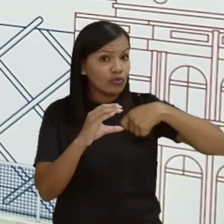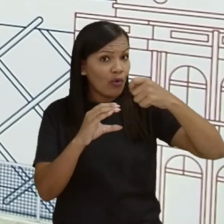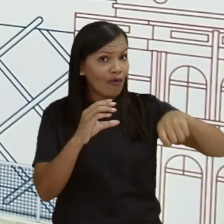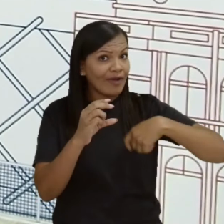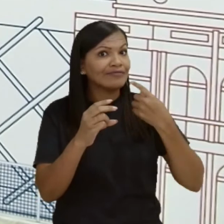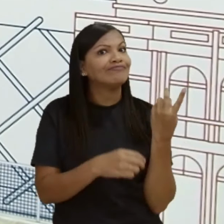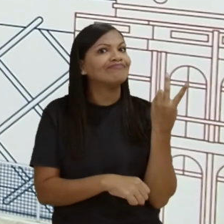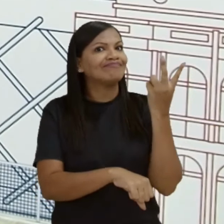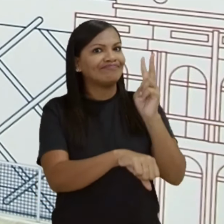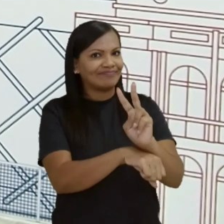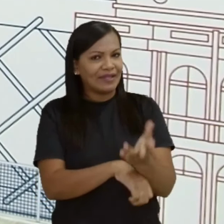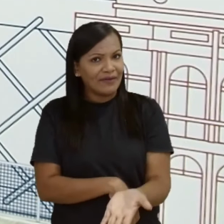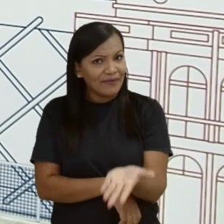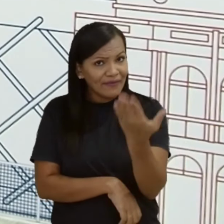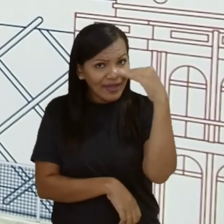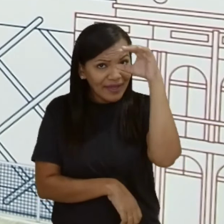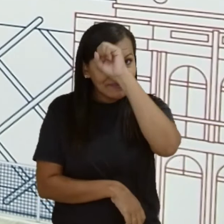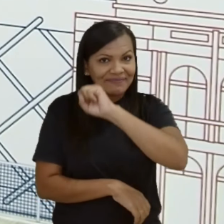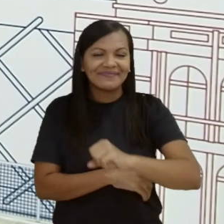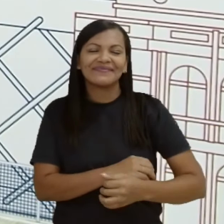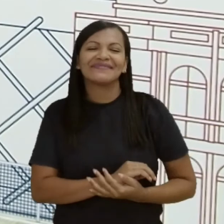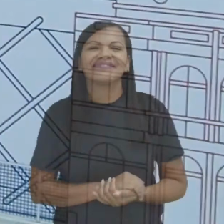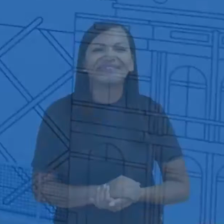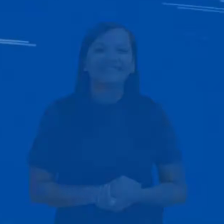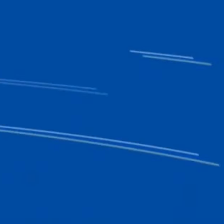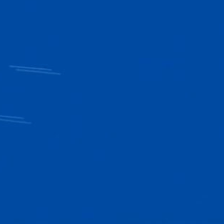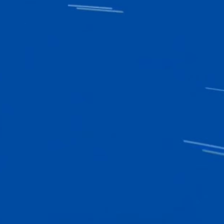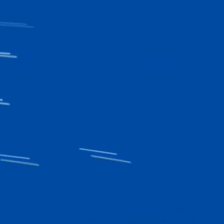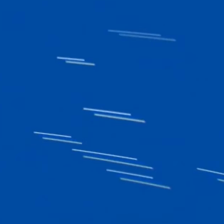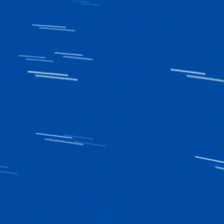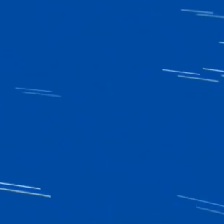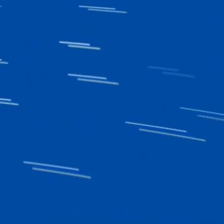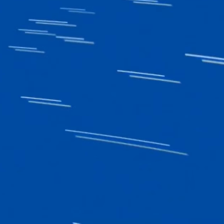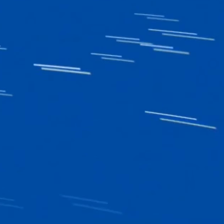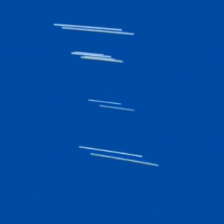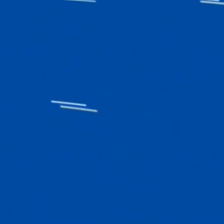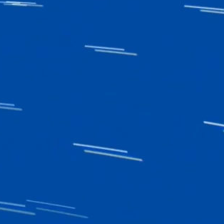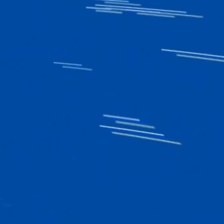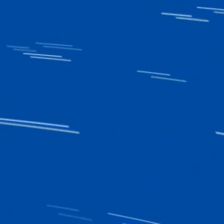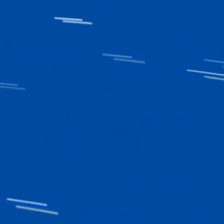dose dupla. Vem comigo nessa onda?